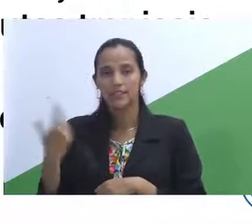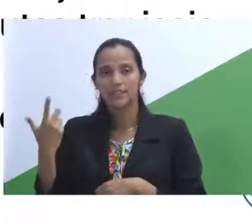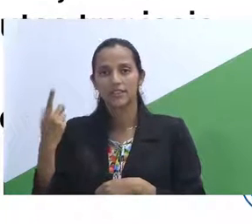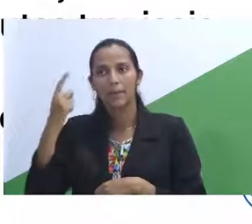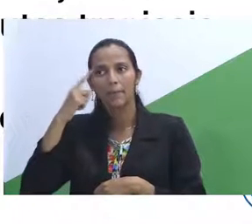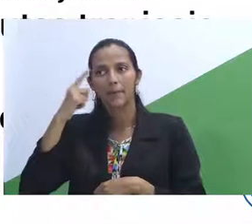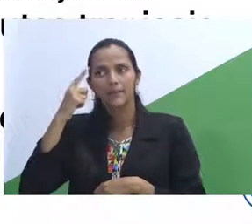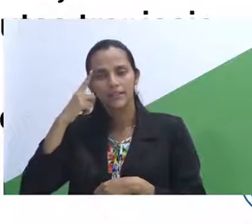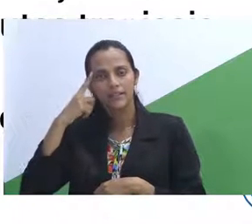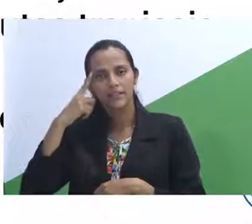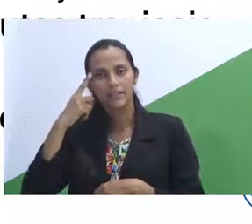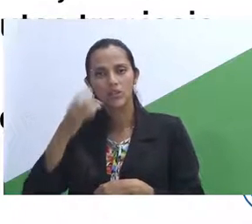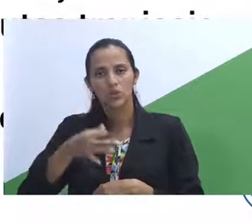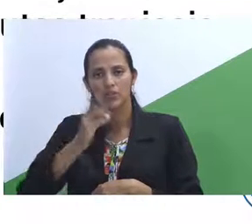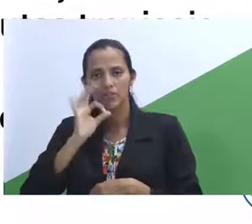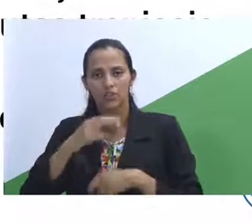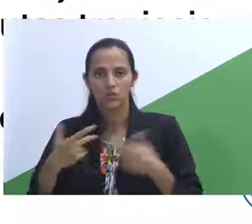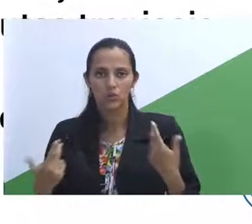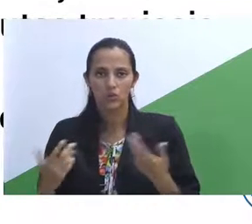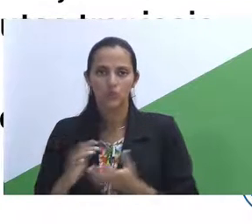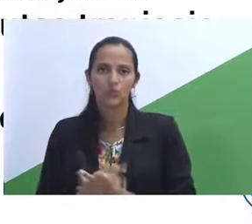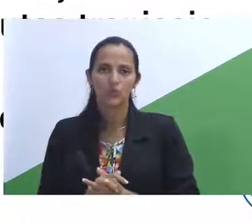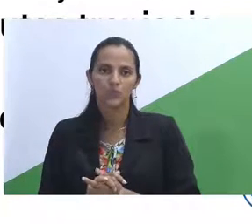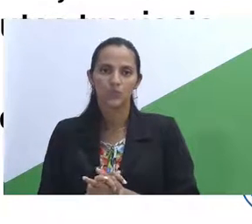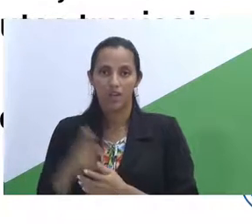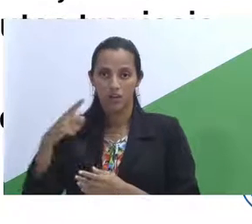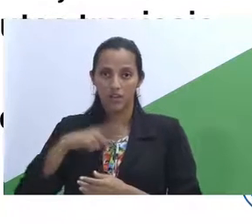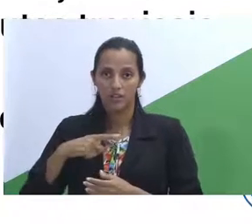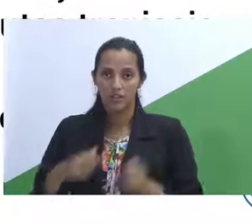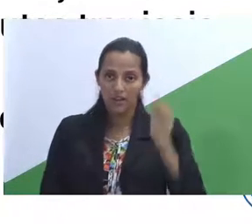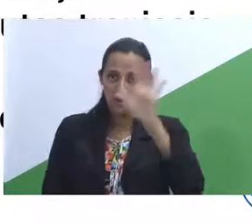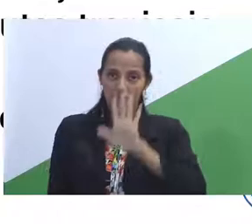Esses aspectos. E aí, agora, a gente tem, então, a imagem.